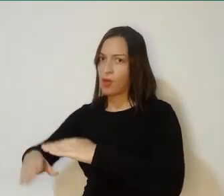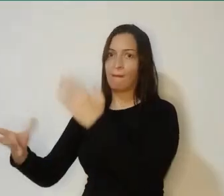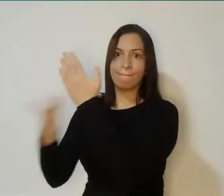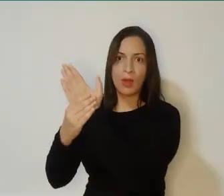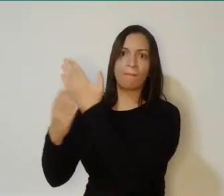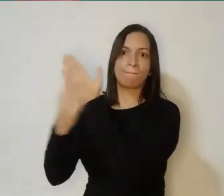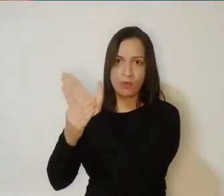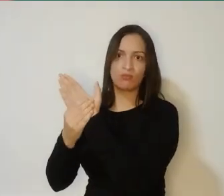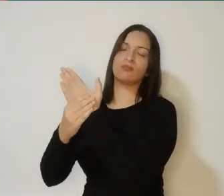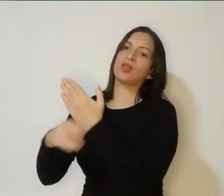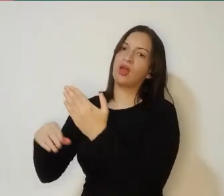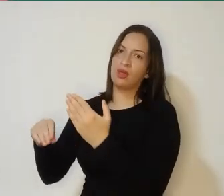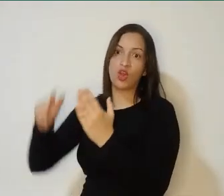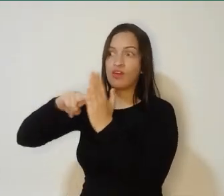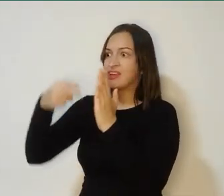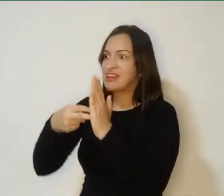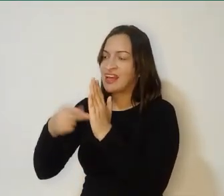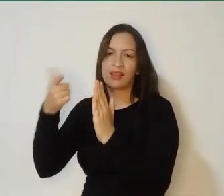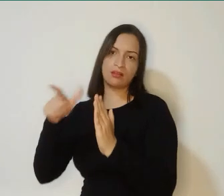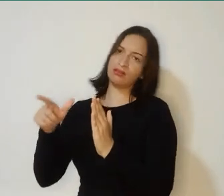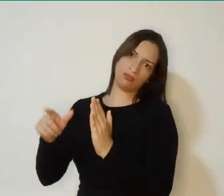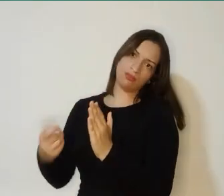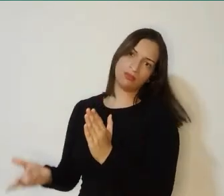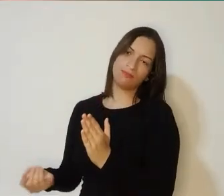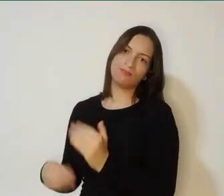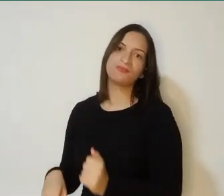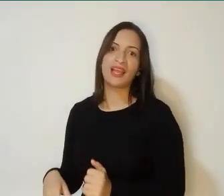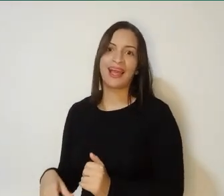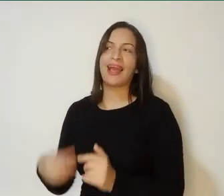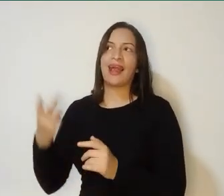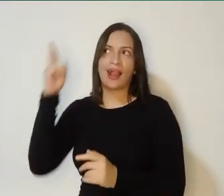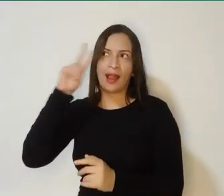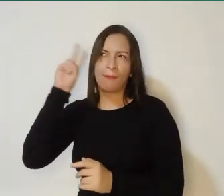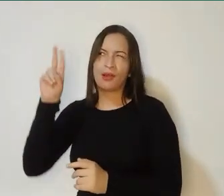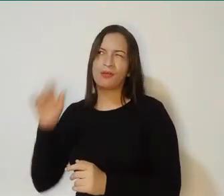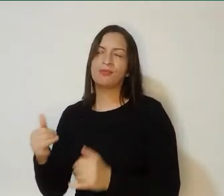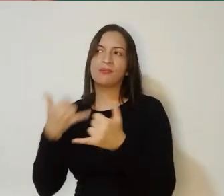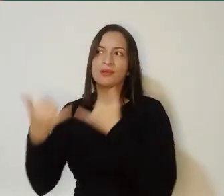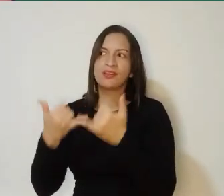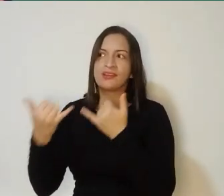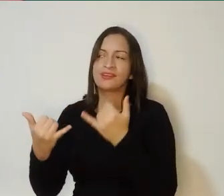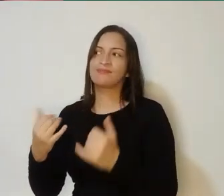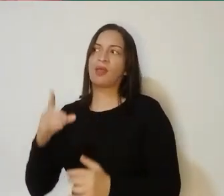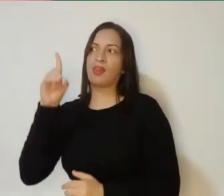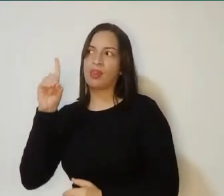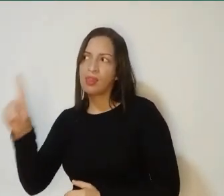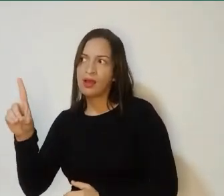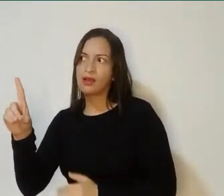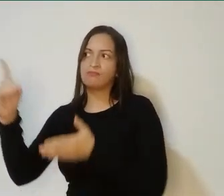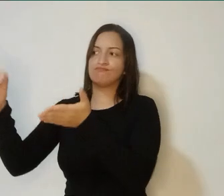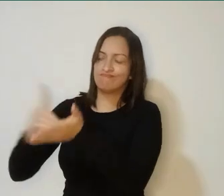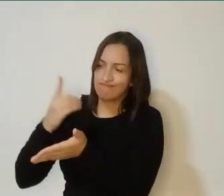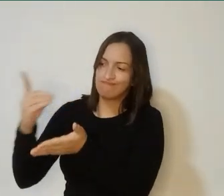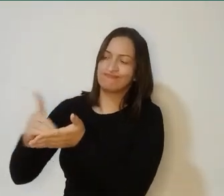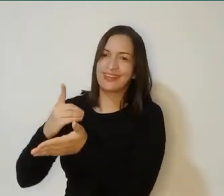mão, eu estou falando mão. É até bom lembrar aquela brincadeira do denotativa, o D do dicionário, o